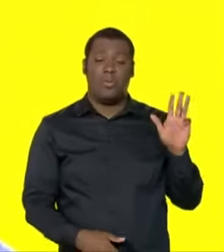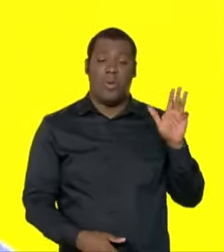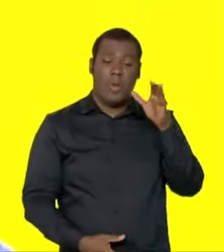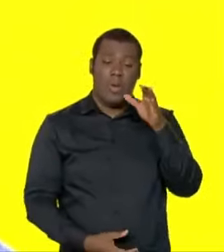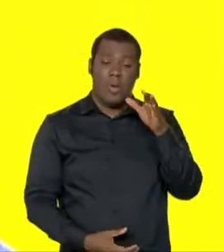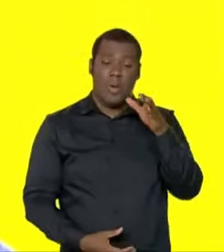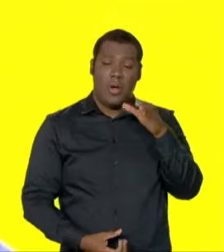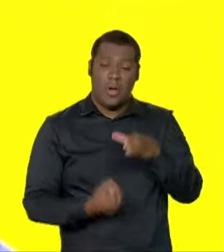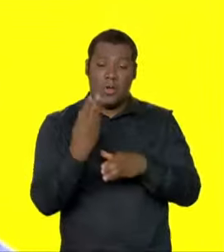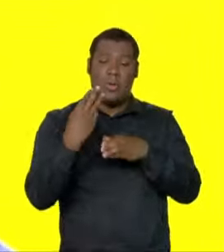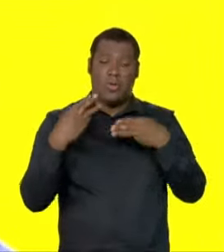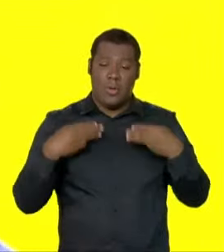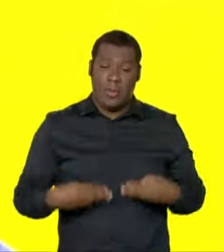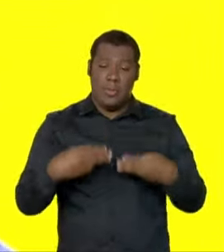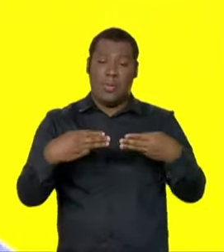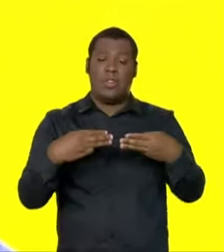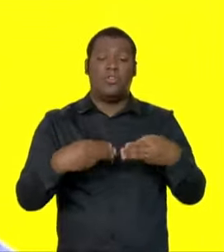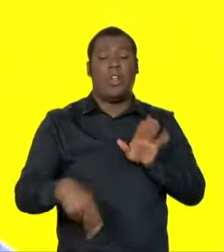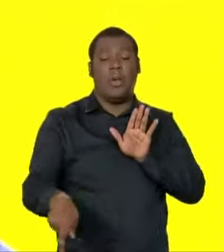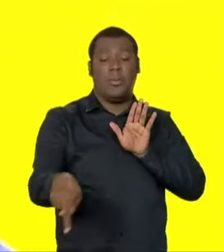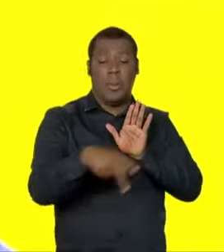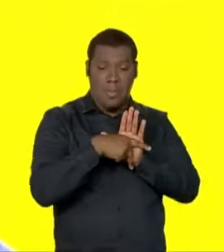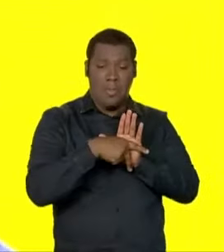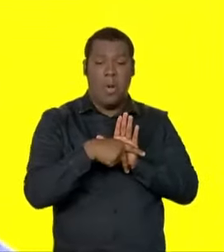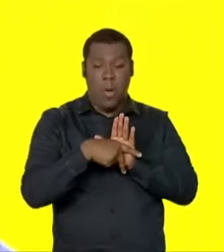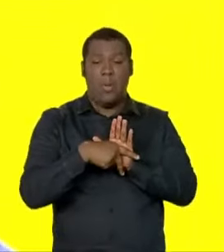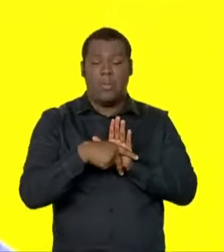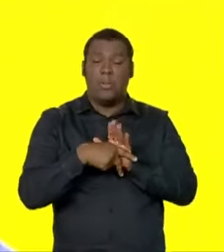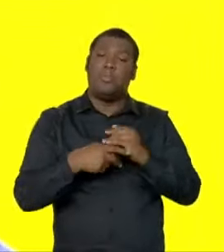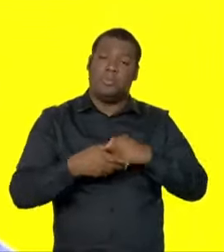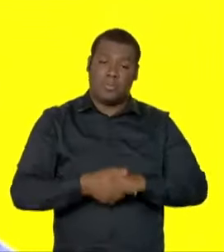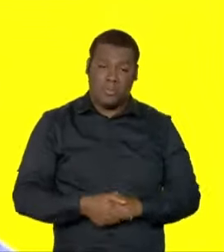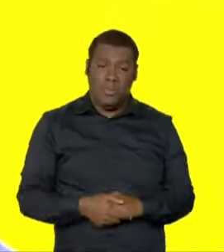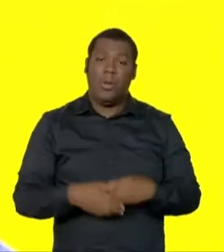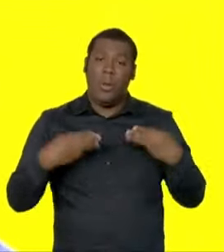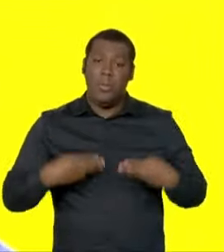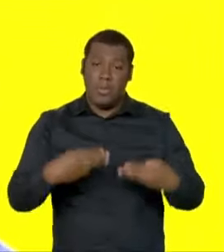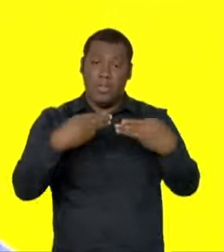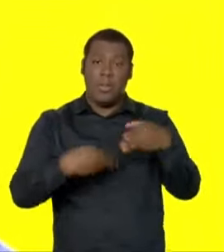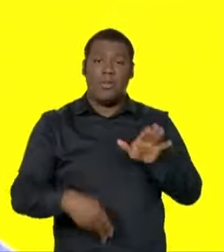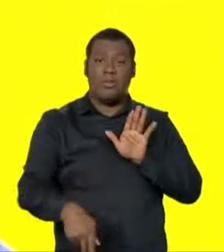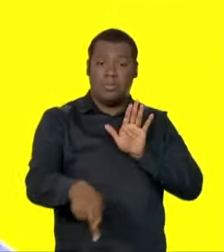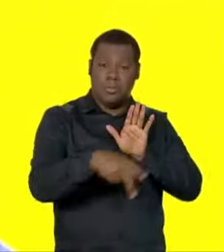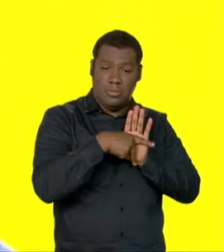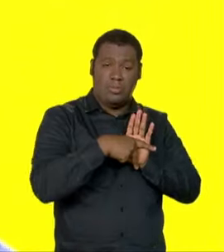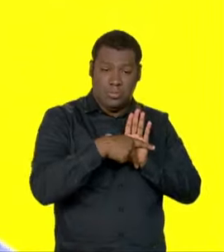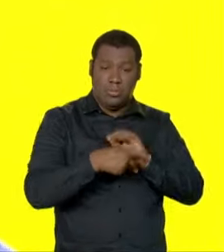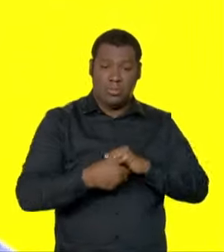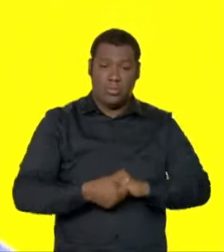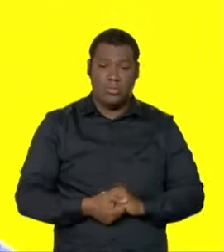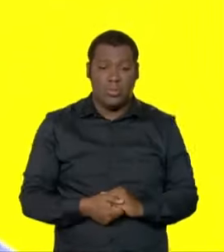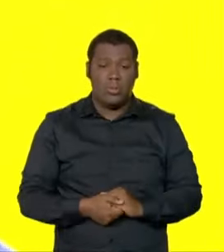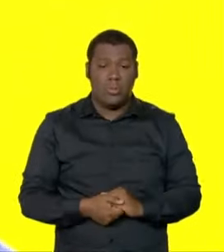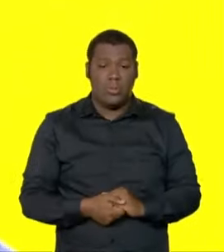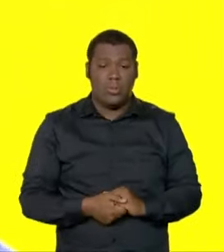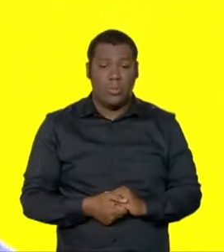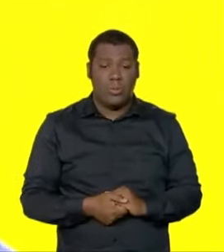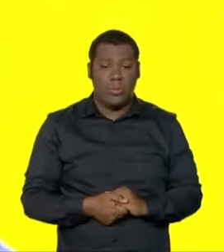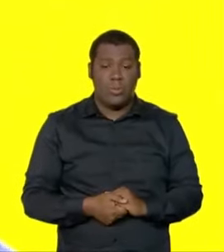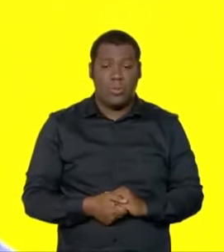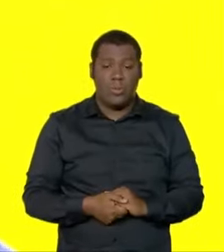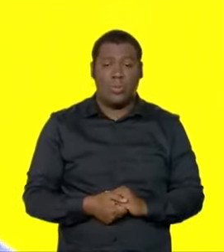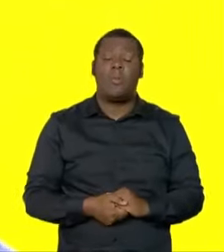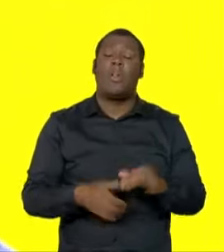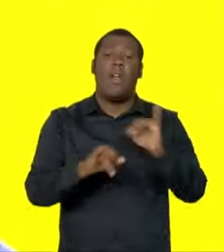futuro, o ministério específico, o senhor sabia que ia sair reivindicação desse ministério. E aí, rapidamente, eu